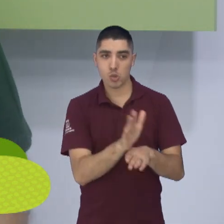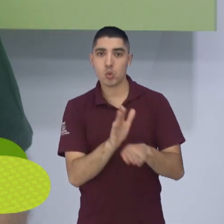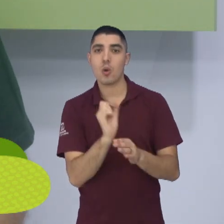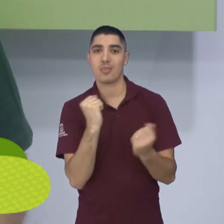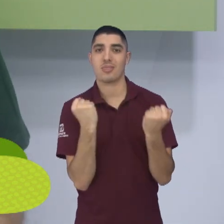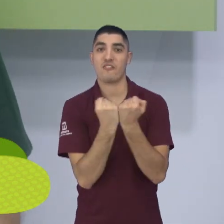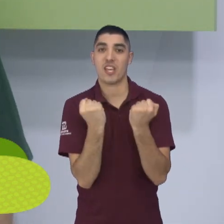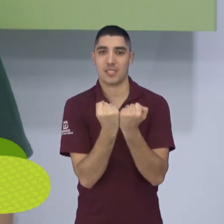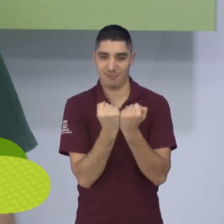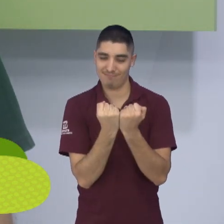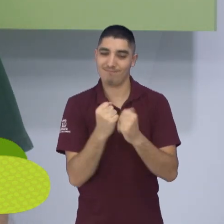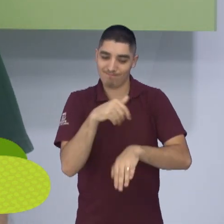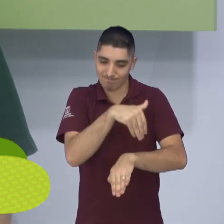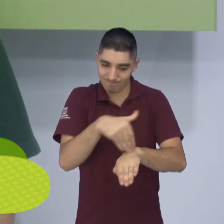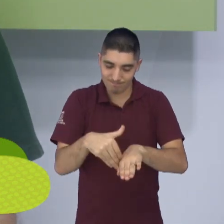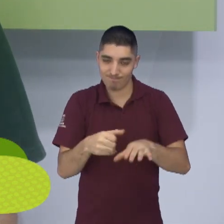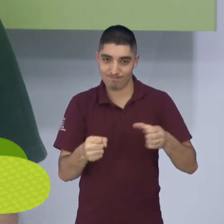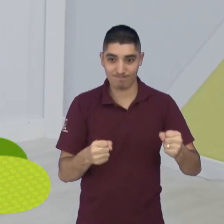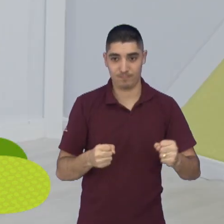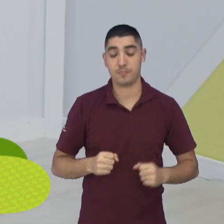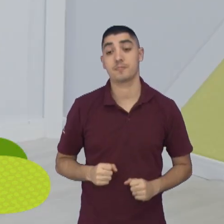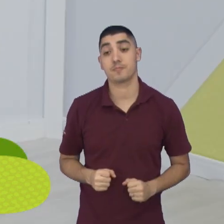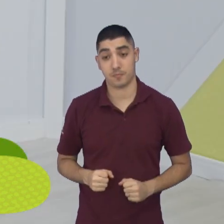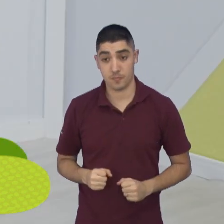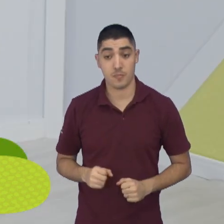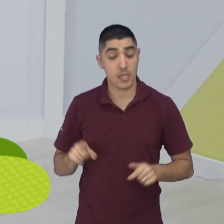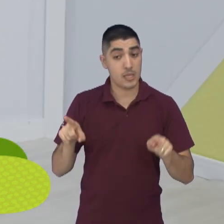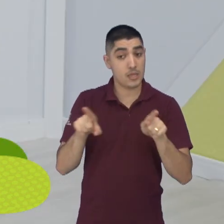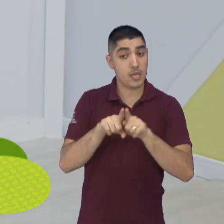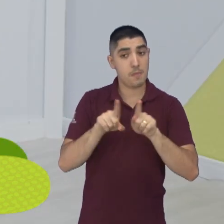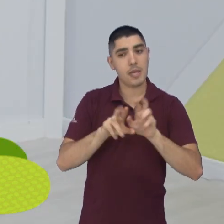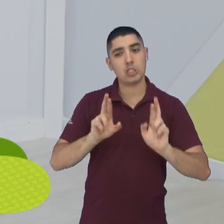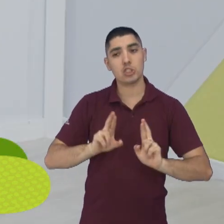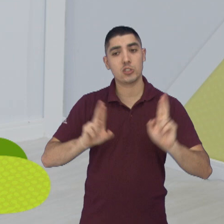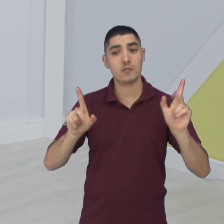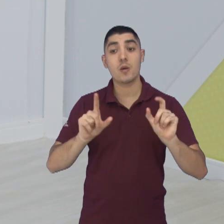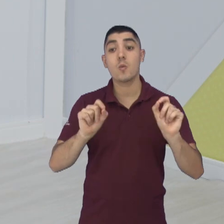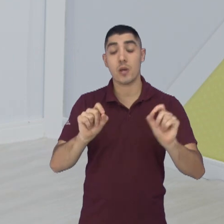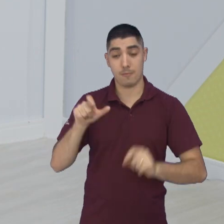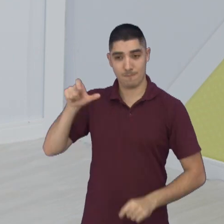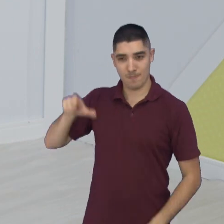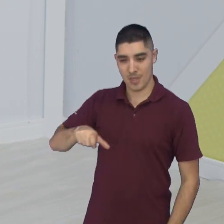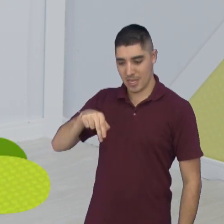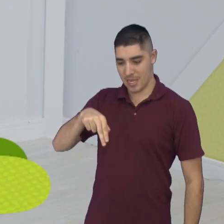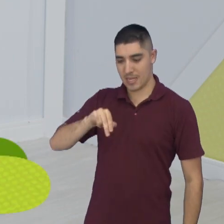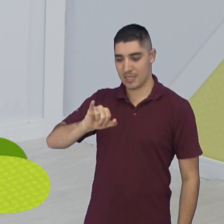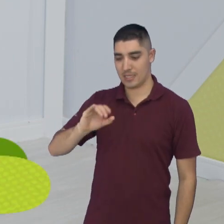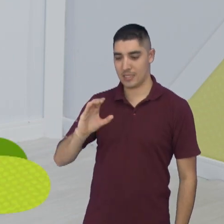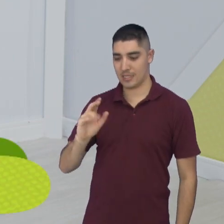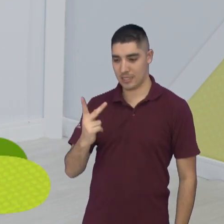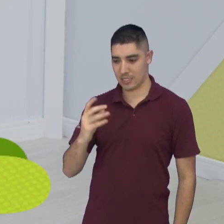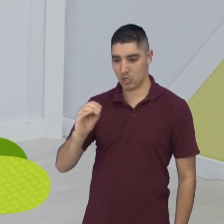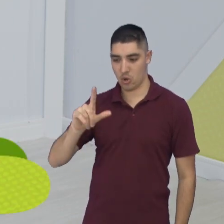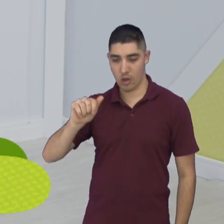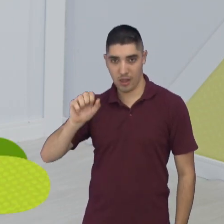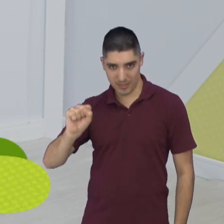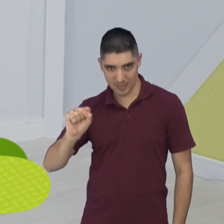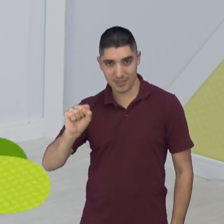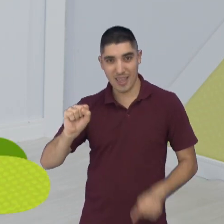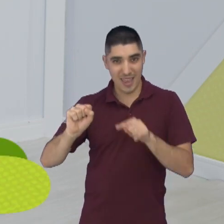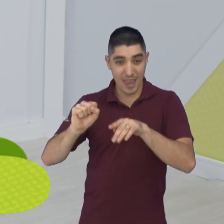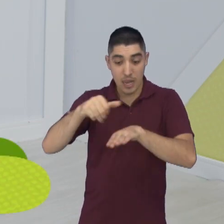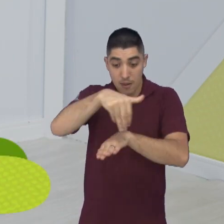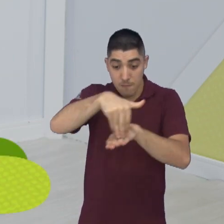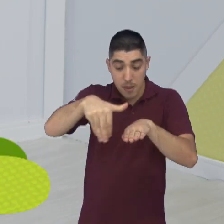dois alas, tanto pela esquerda quanto pela direita. E o que muda também é que o Nicolas, que jogava ao lado do João Gabriel ali na armação, o Nicolas mais